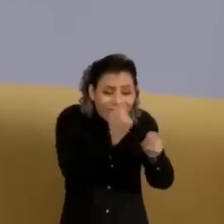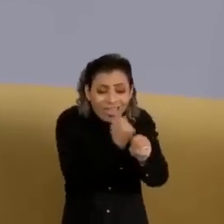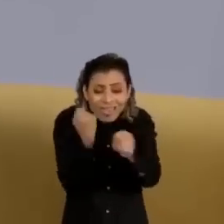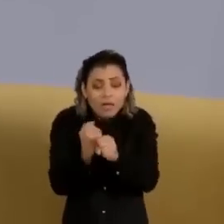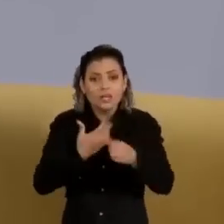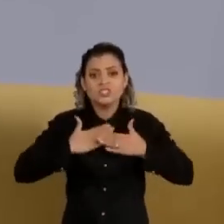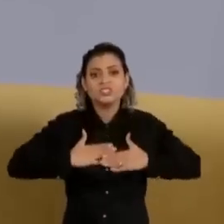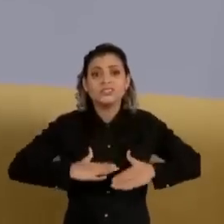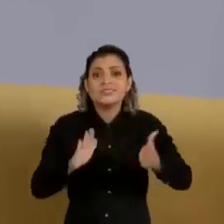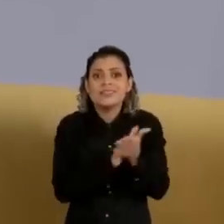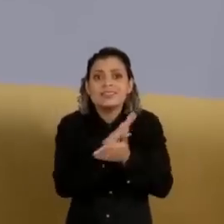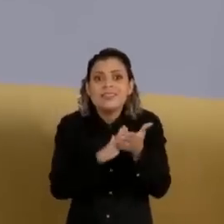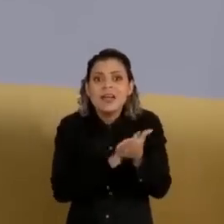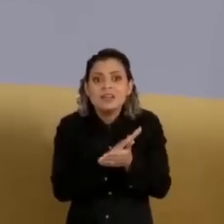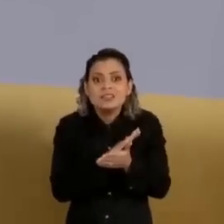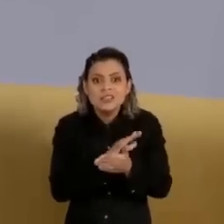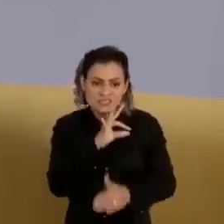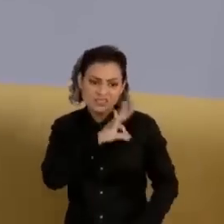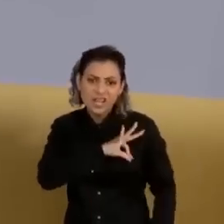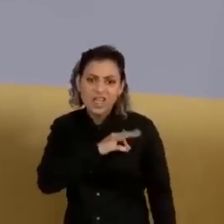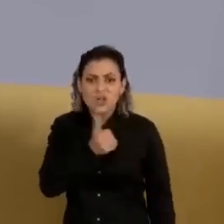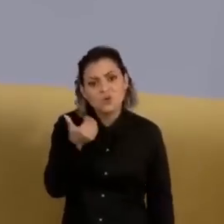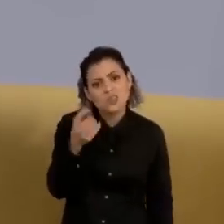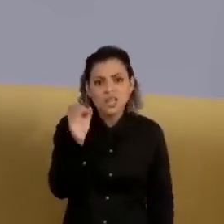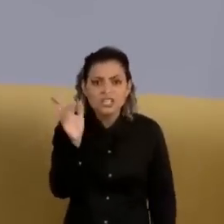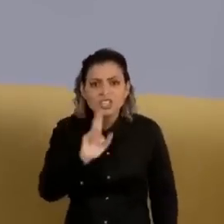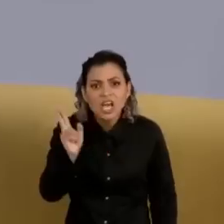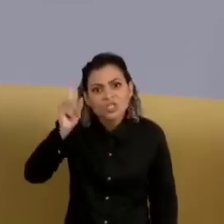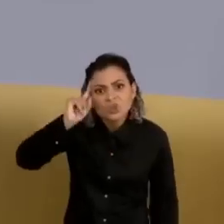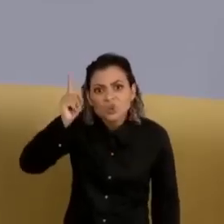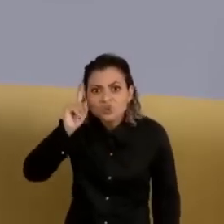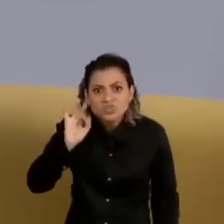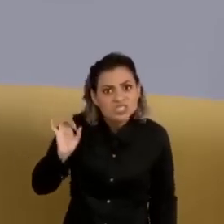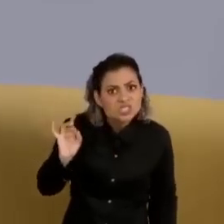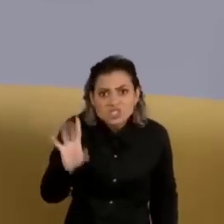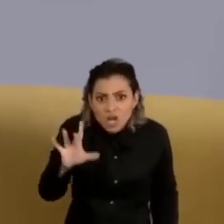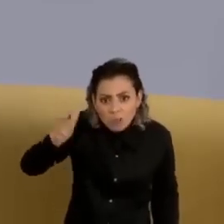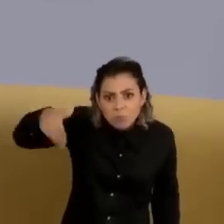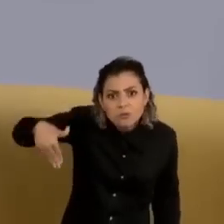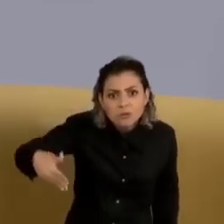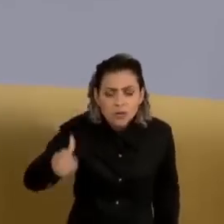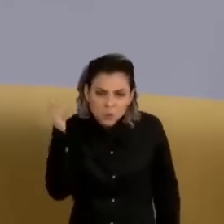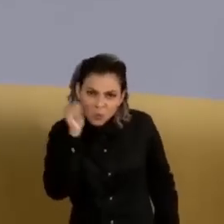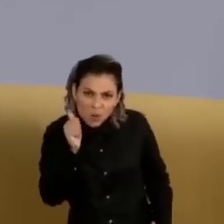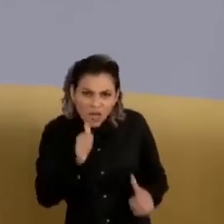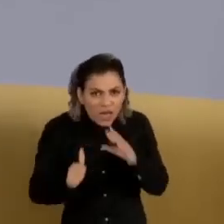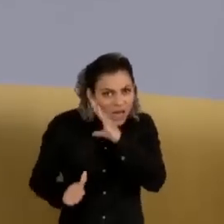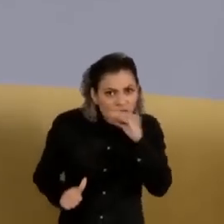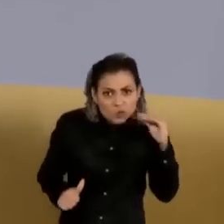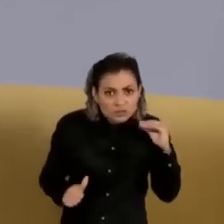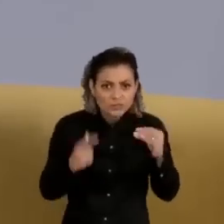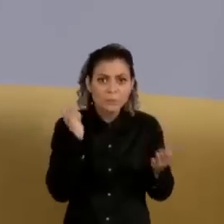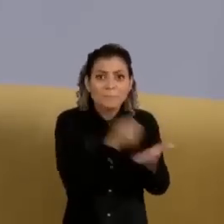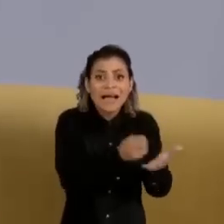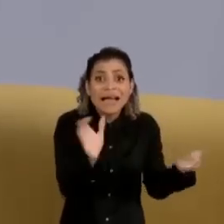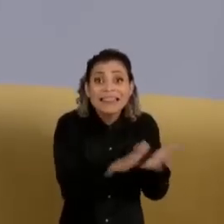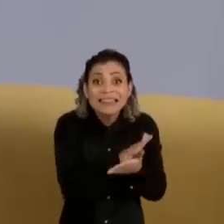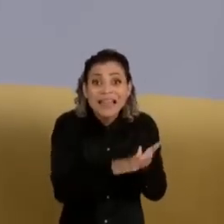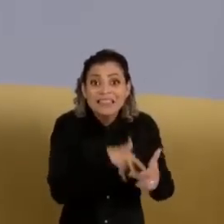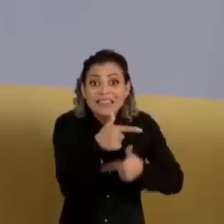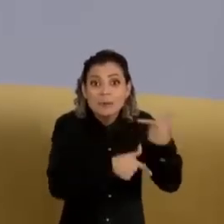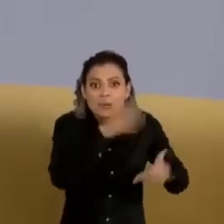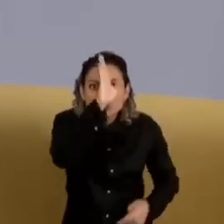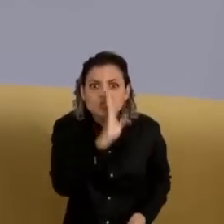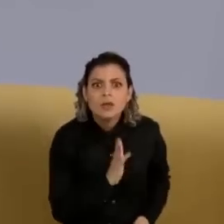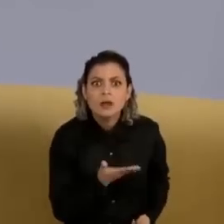sem descanso, e recebiam no máximo R$10 por dia. Mulheres e adolescentes não eram remunerados.